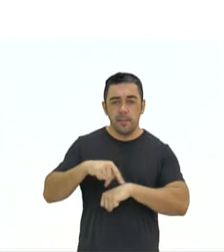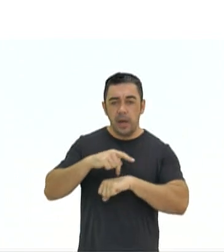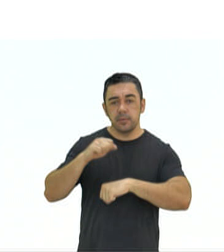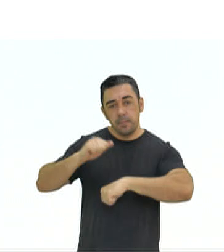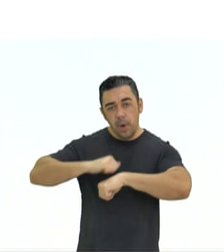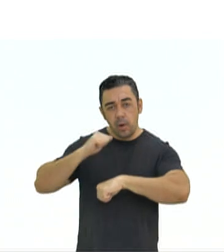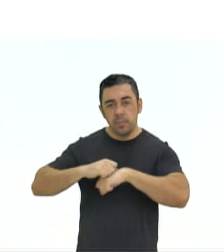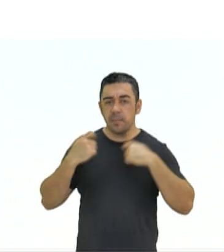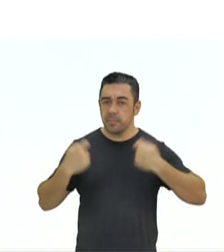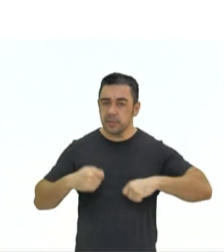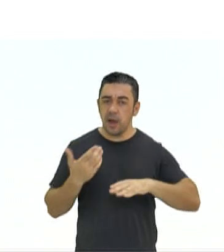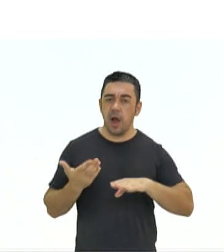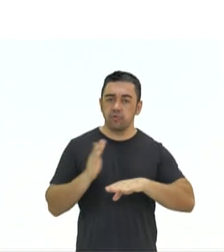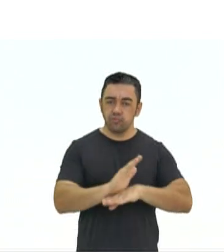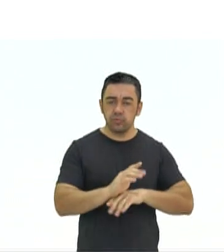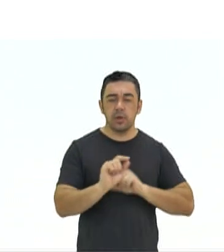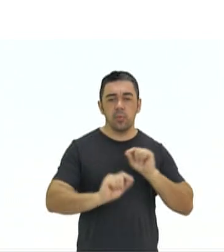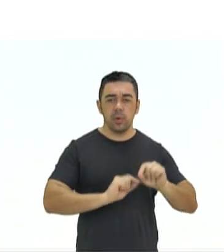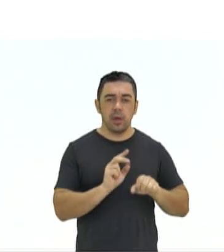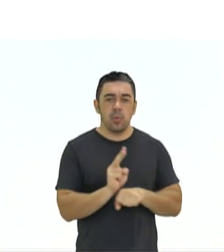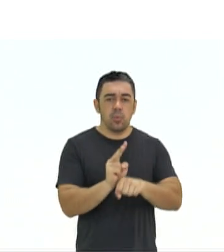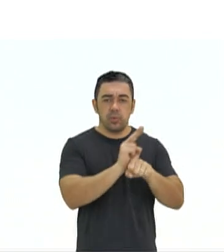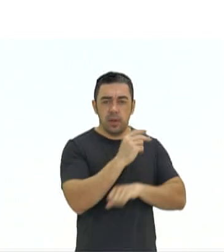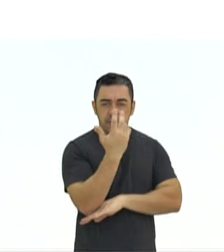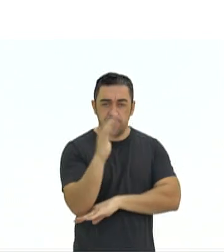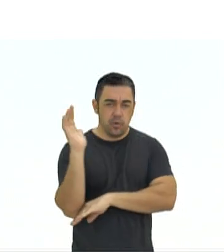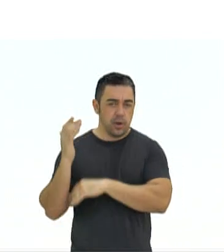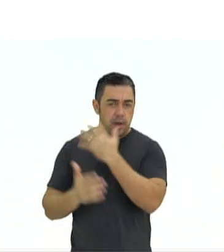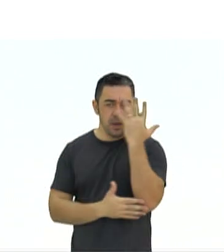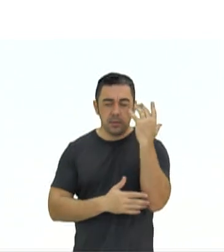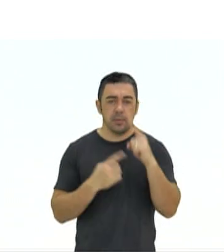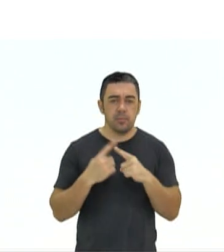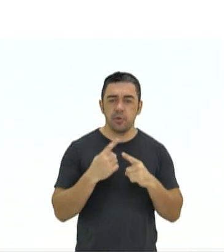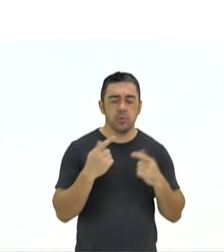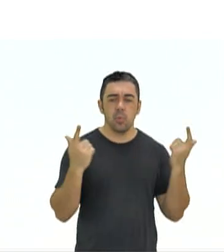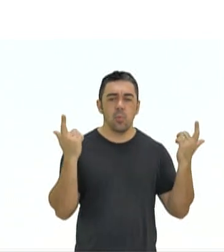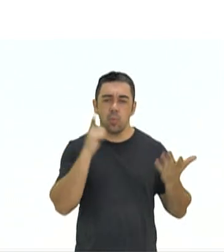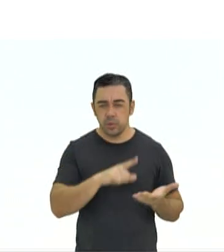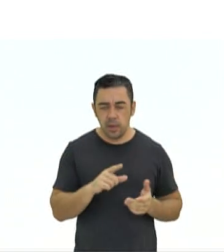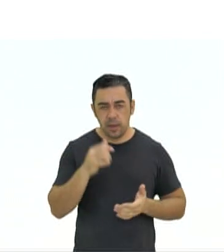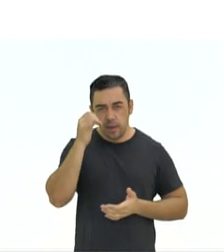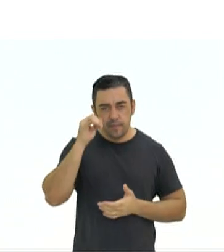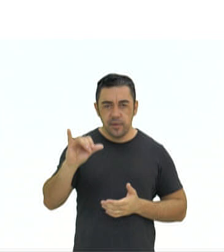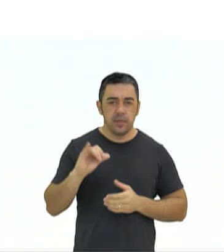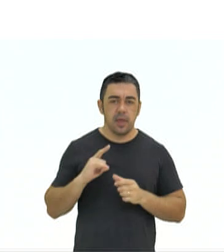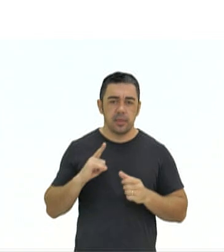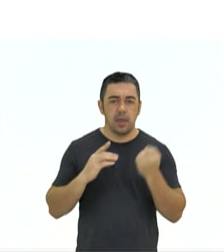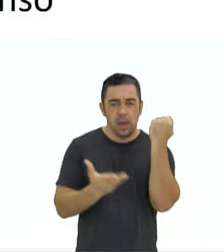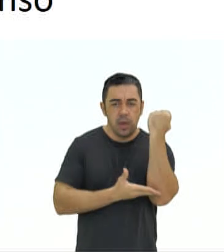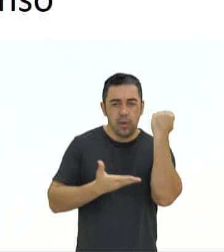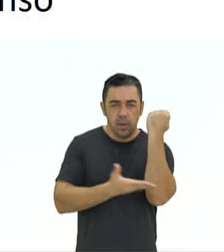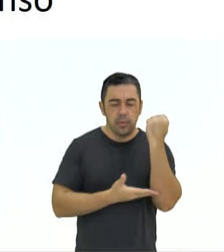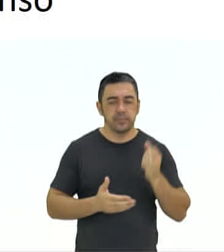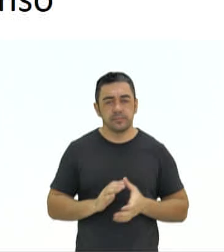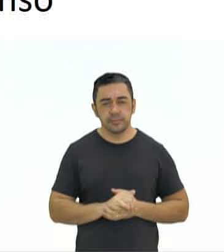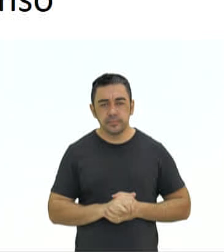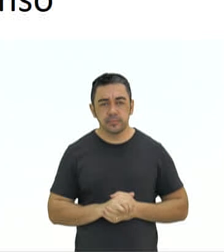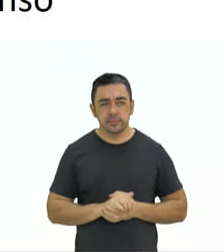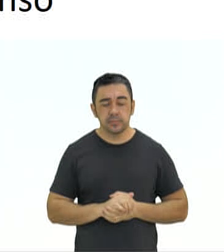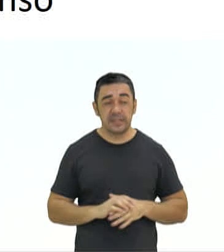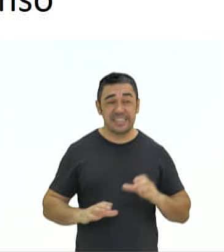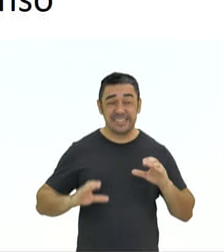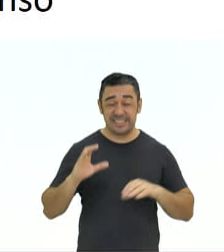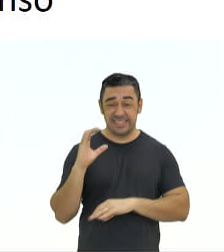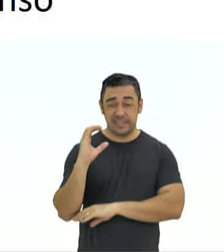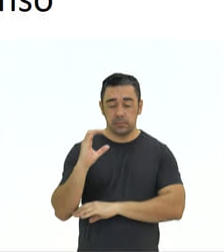pobres precisavam de ajuda para gerir as suas florestas, pois não tinham condições de evitar o desmatamento e as queimadas. Na letra